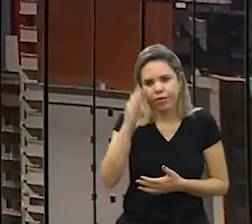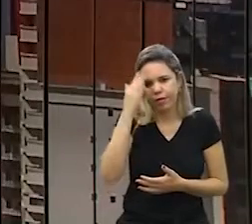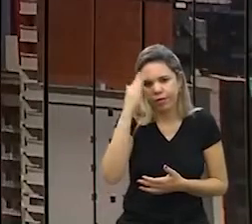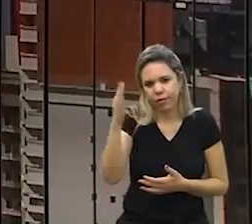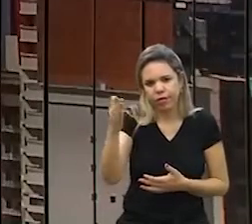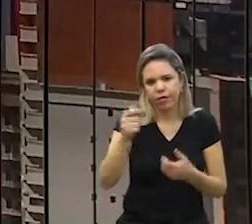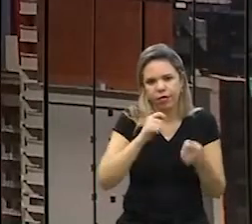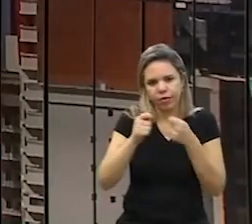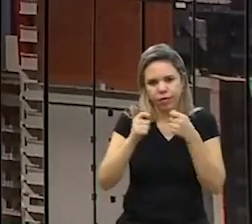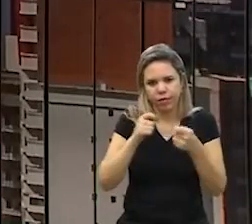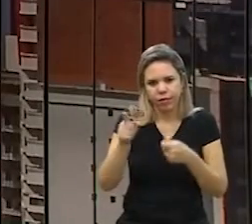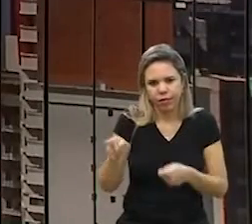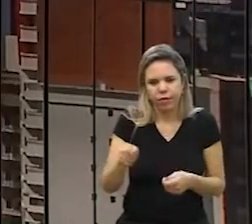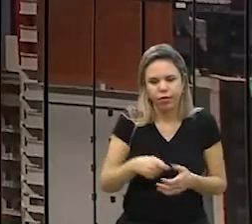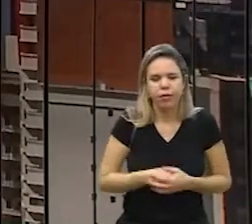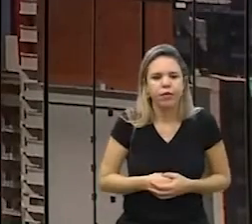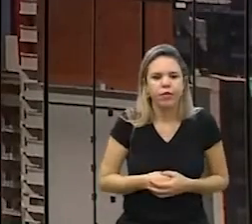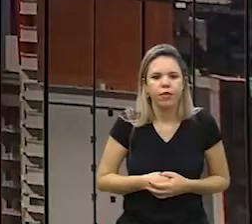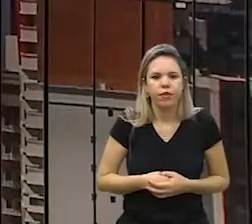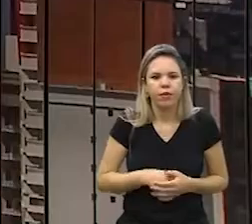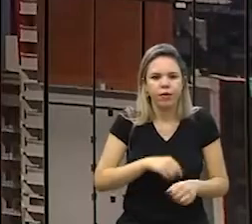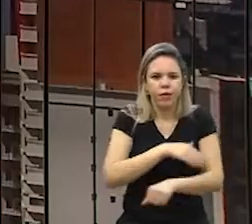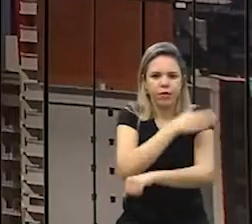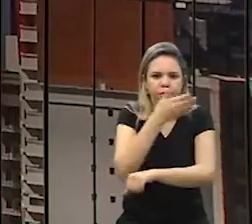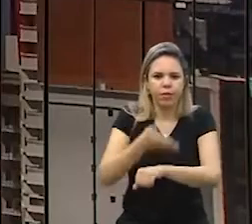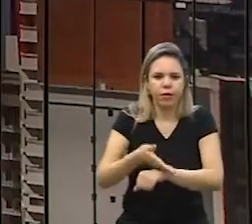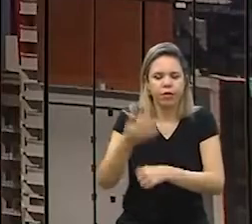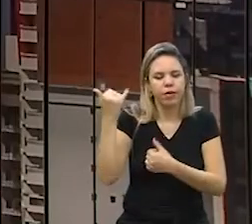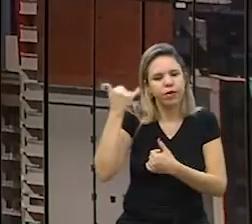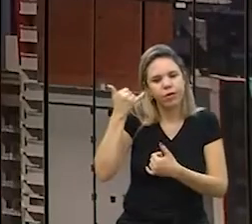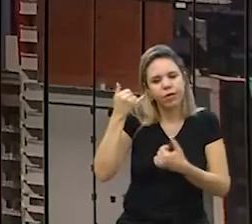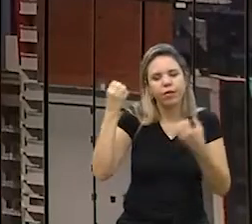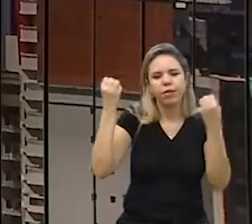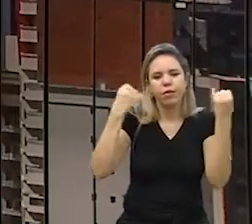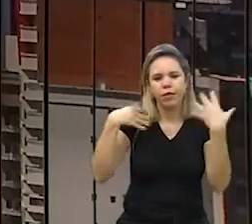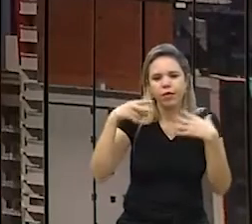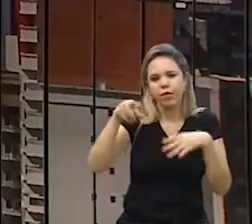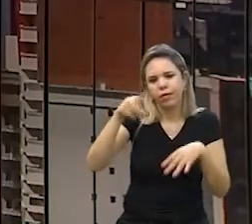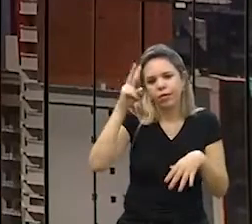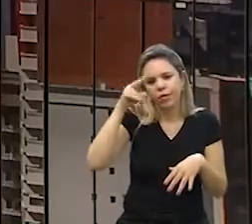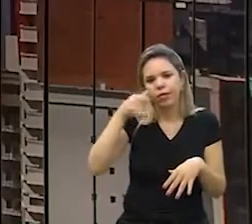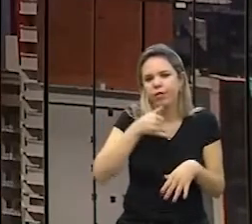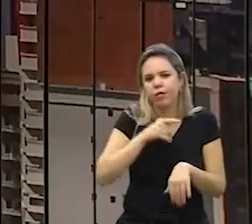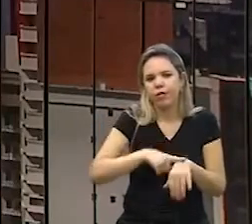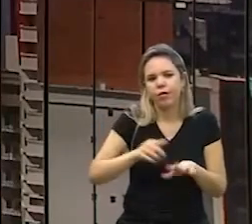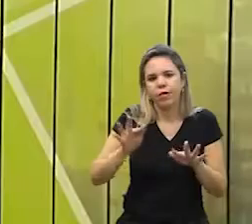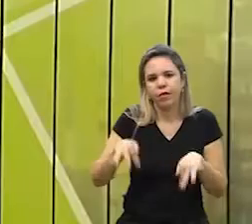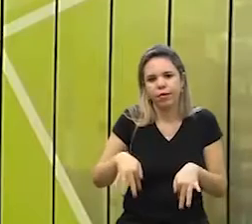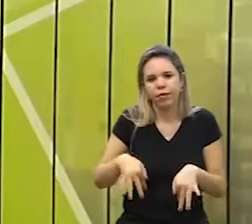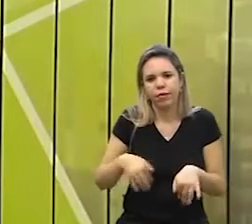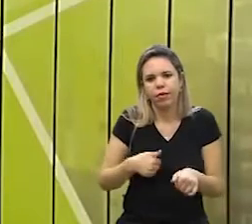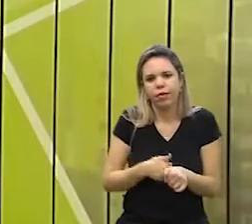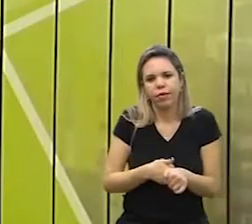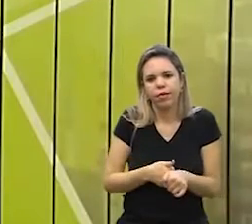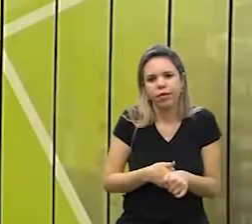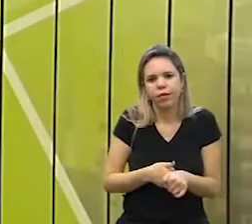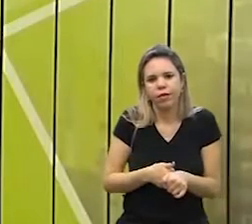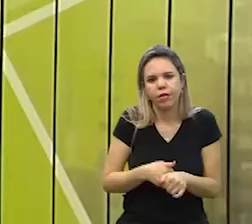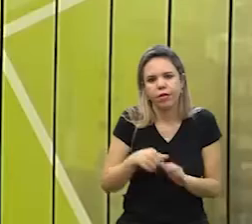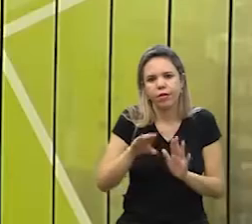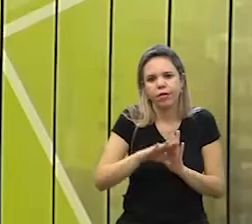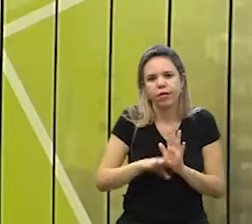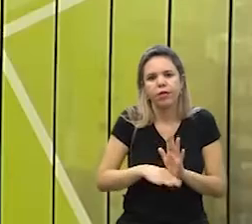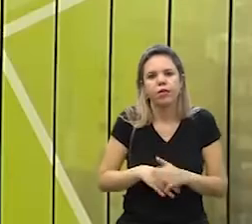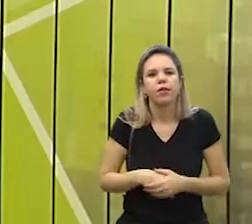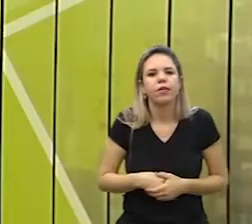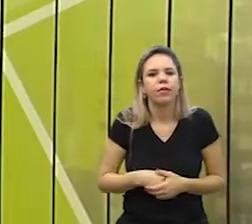obrigada pela sua entrevista. A gente passaria o dia inteiro ouvindo as suas histórias aqui, mas infelizmente nós temos tempo aqui na nossa grade de